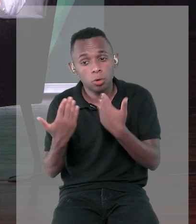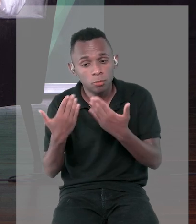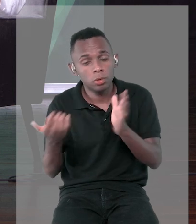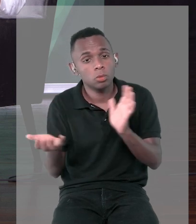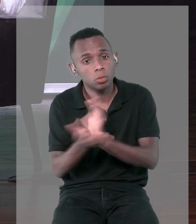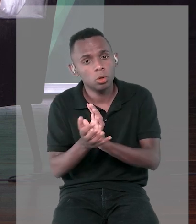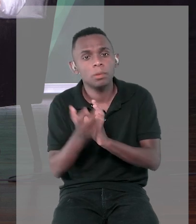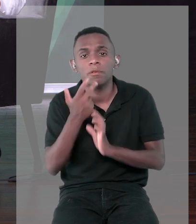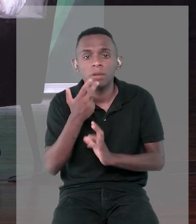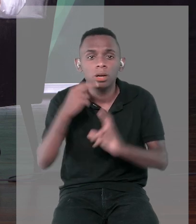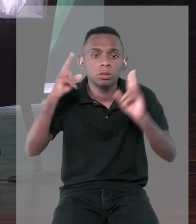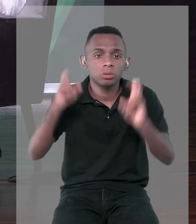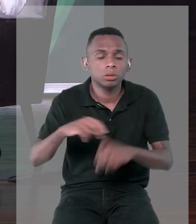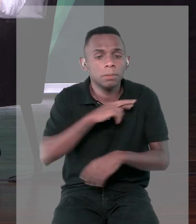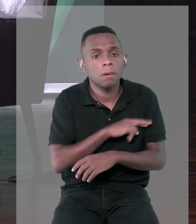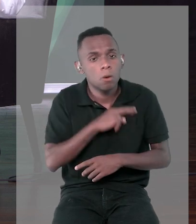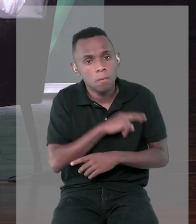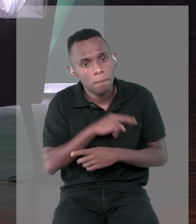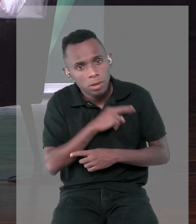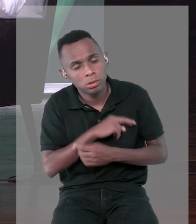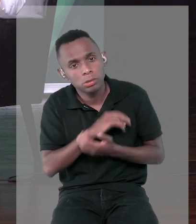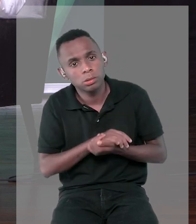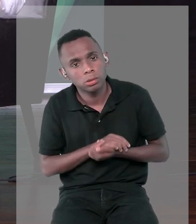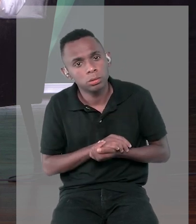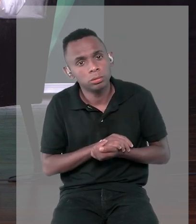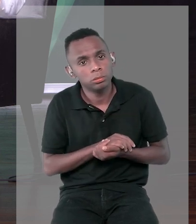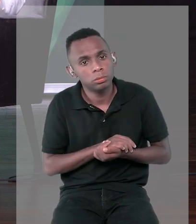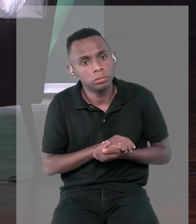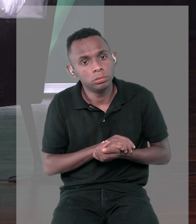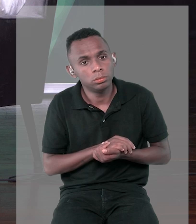equipe, para falar sobre o romance. Né? E,